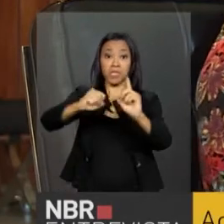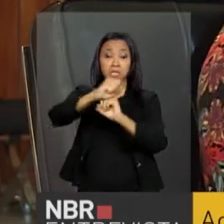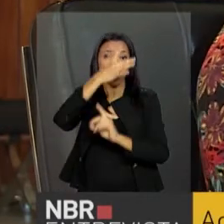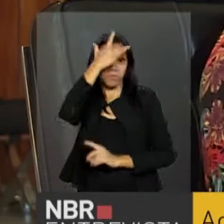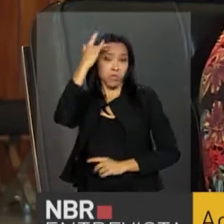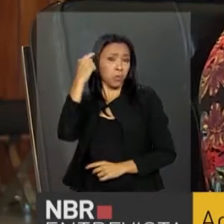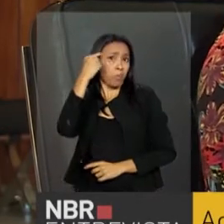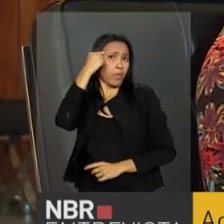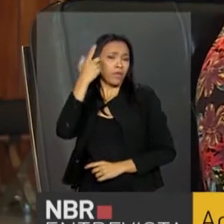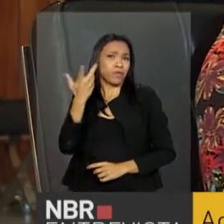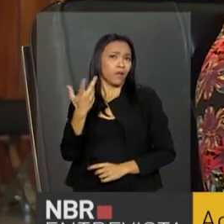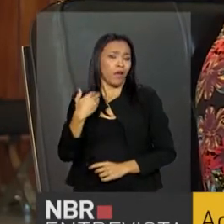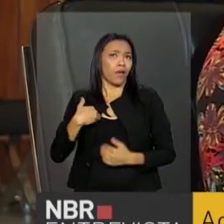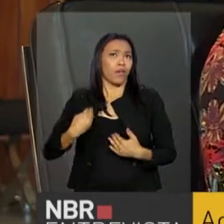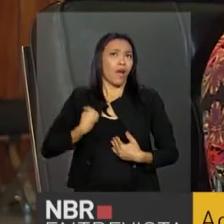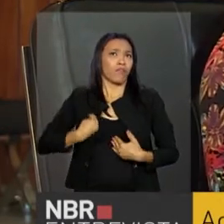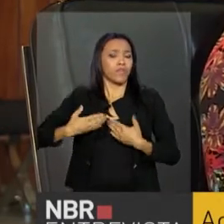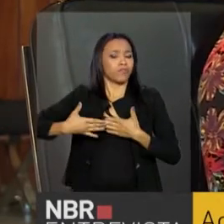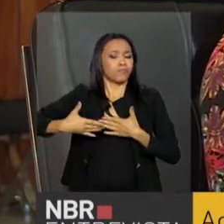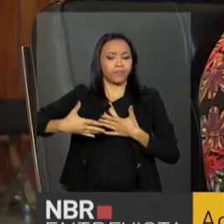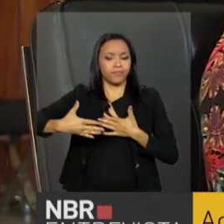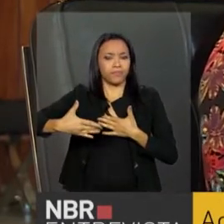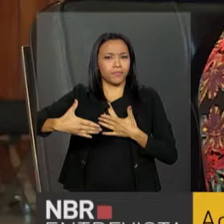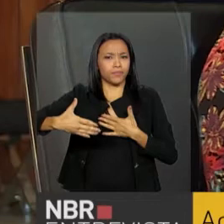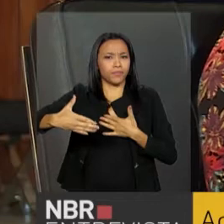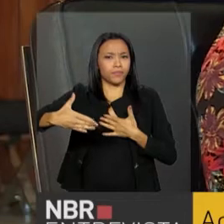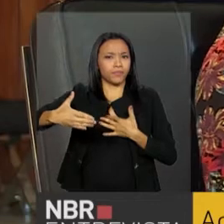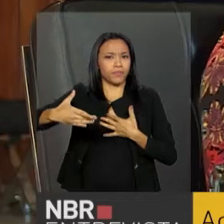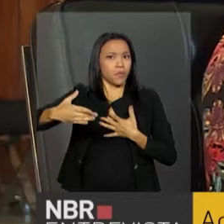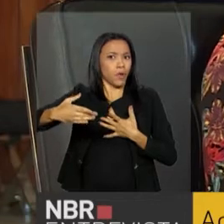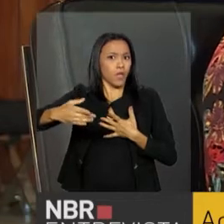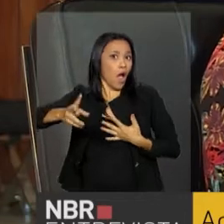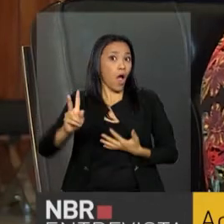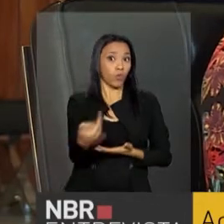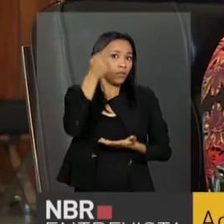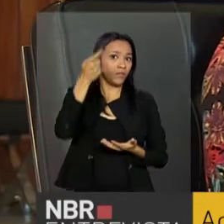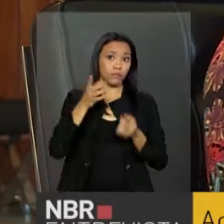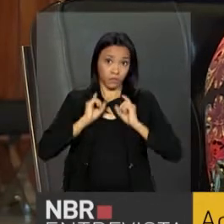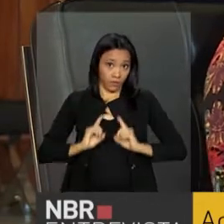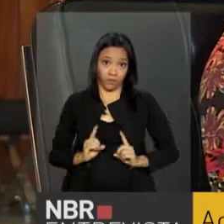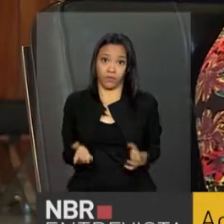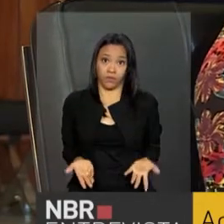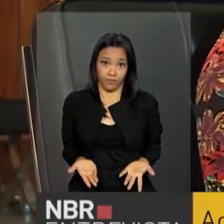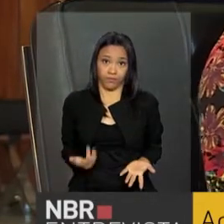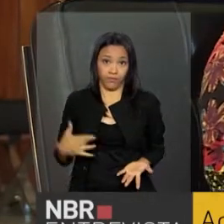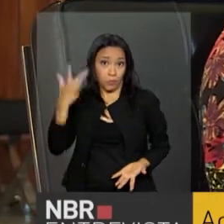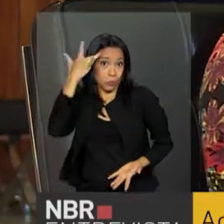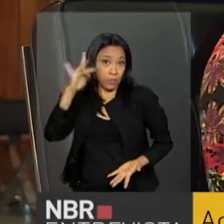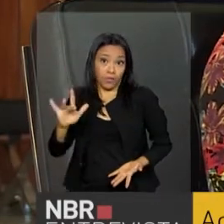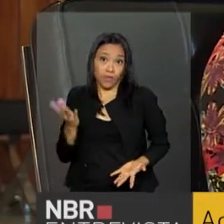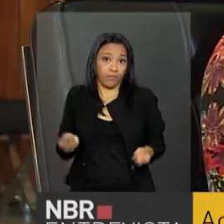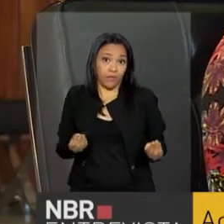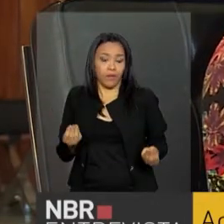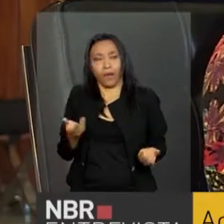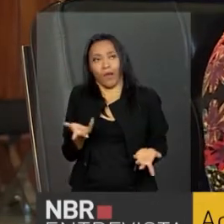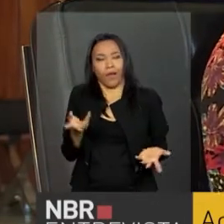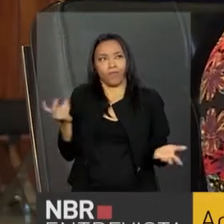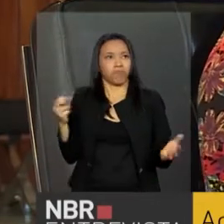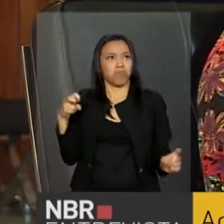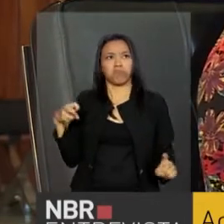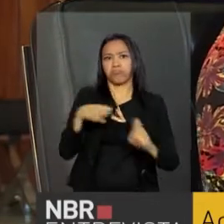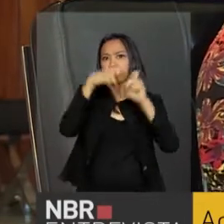pensam que em algum momento de suas vidas elas poderão ter um tipo de deficiência, seja devido a algum